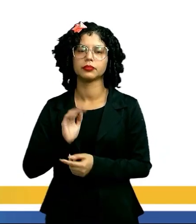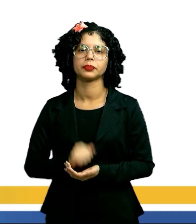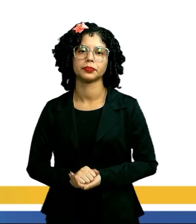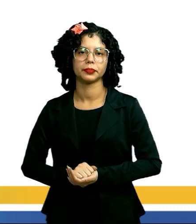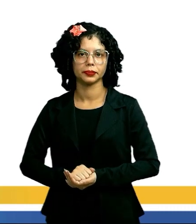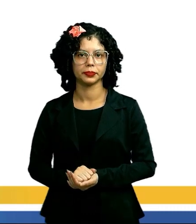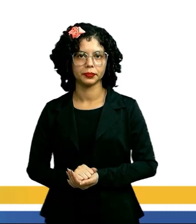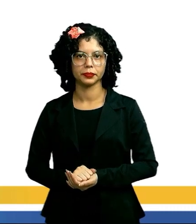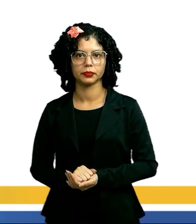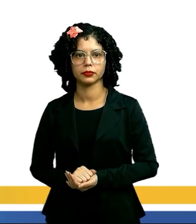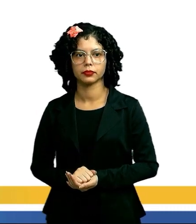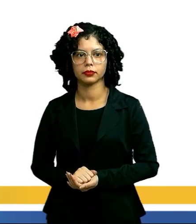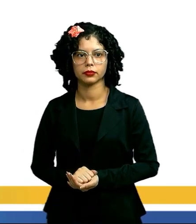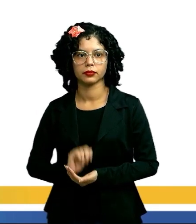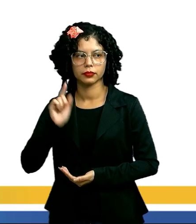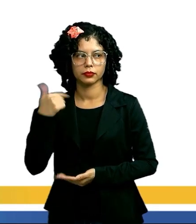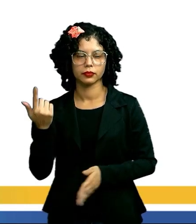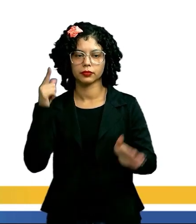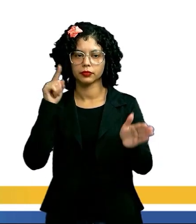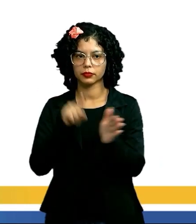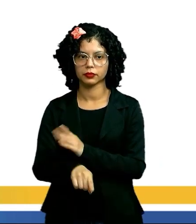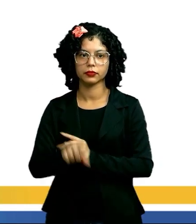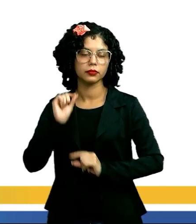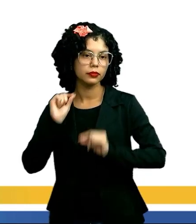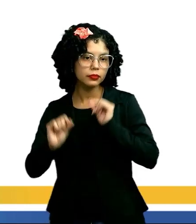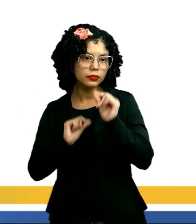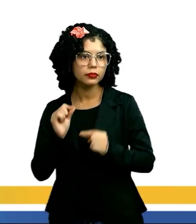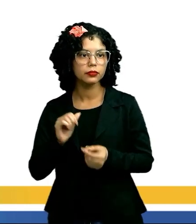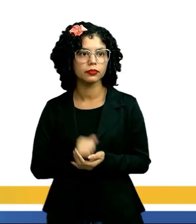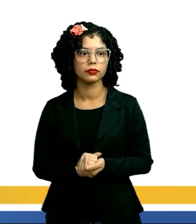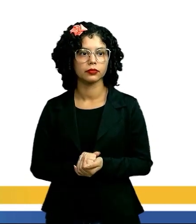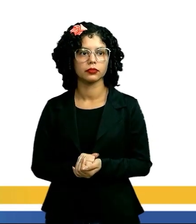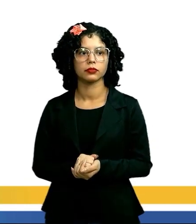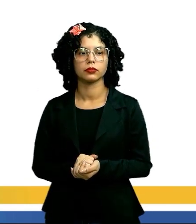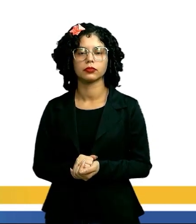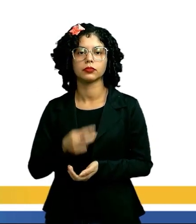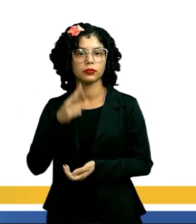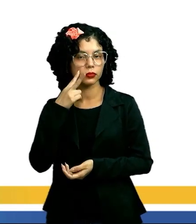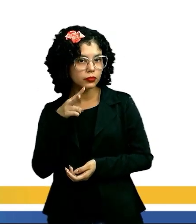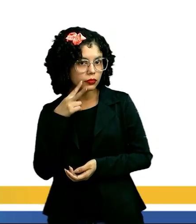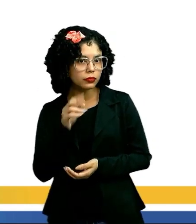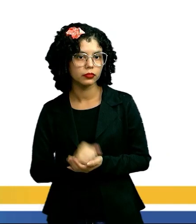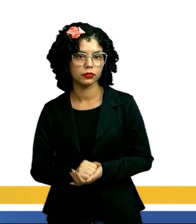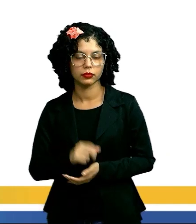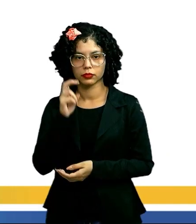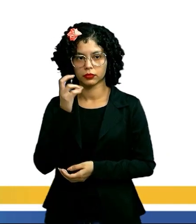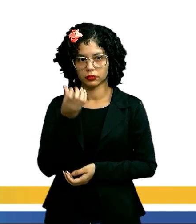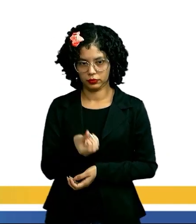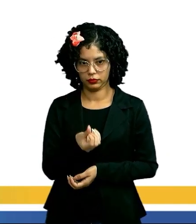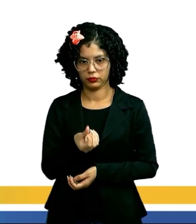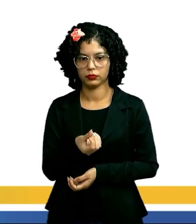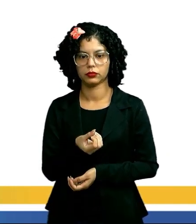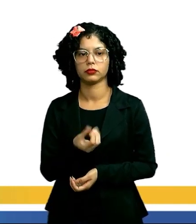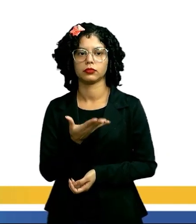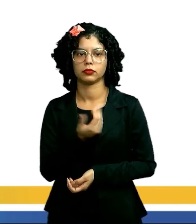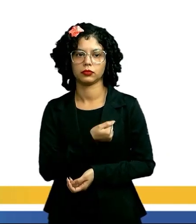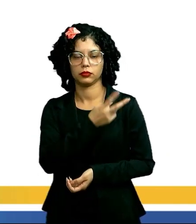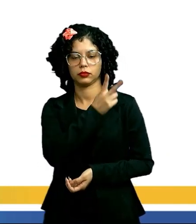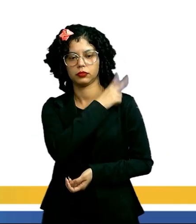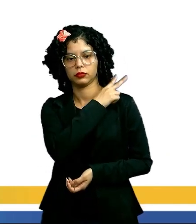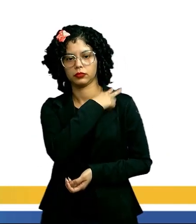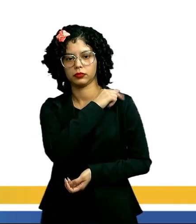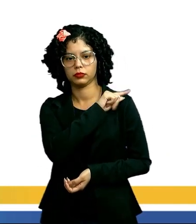amina e amida. A próxima questão, ela vai dizer o seguinte, ó, essa questão é a questão número 6, também do nosso livro